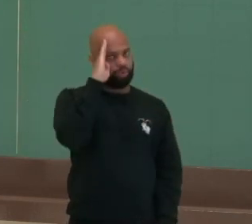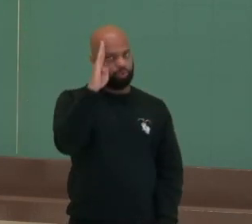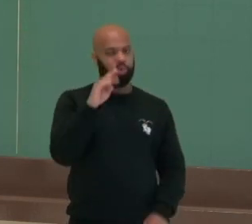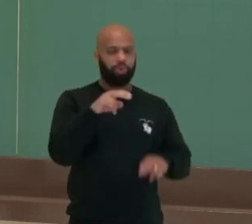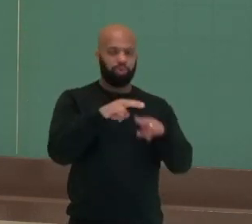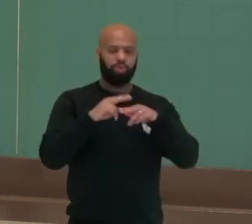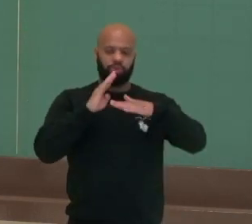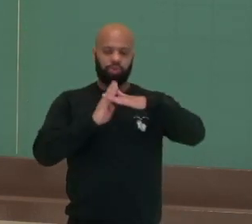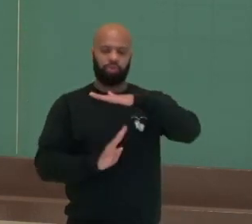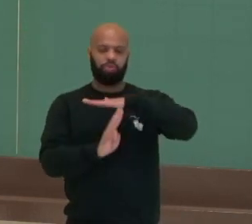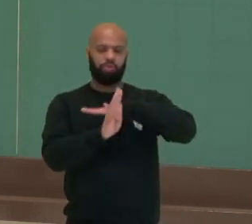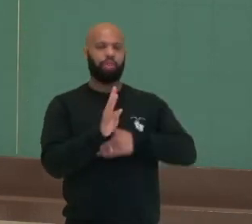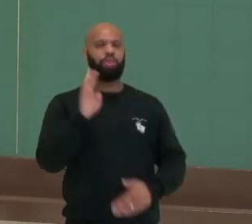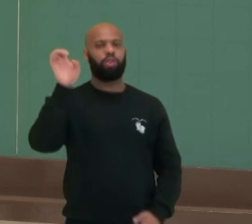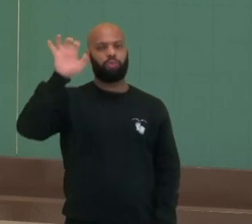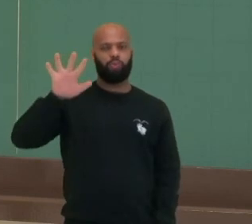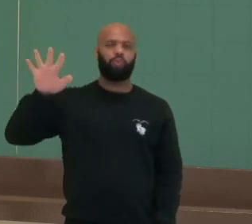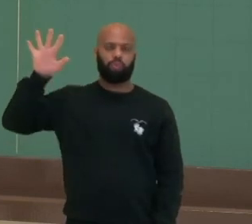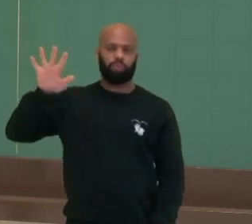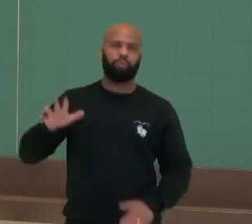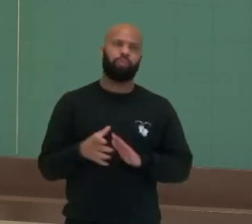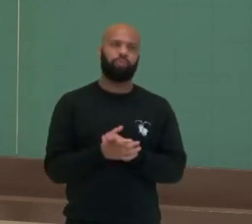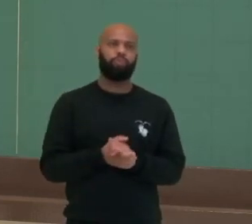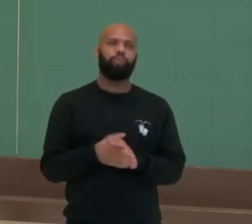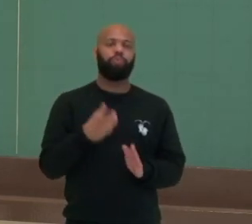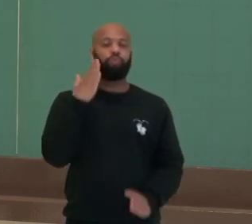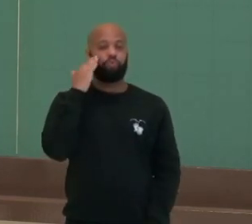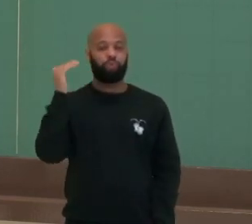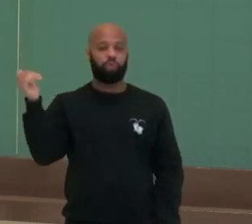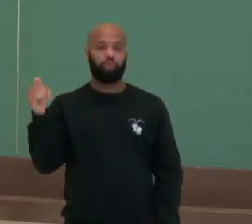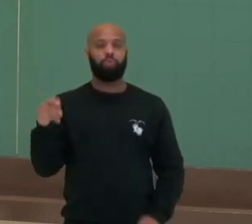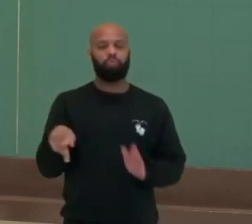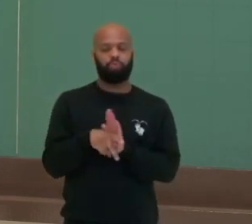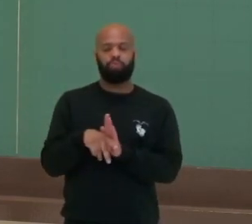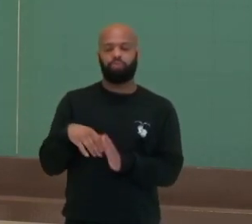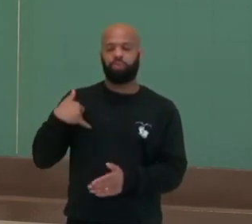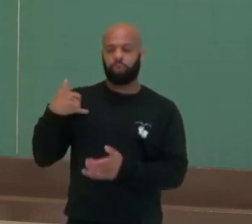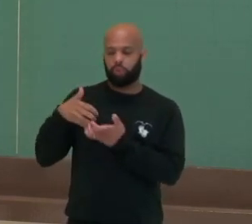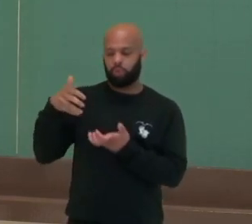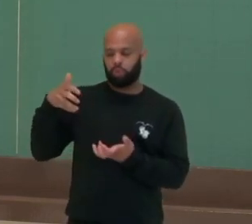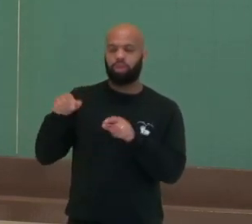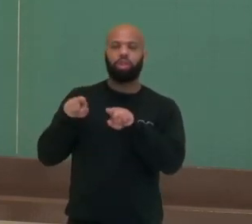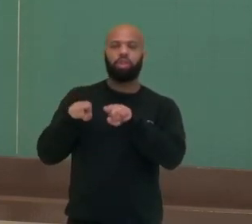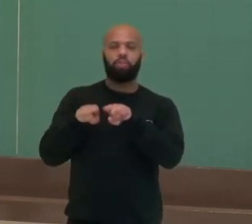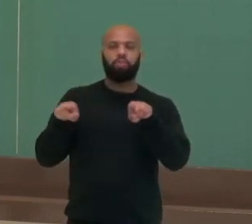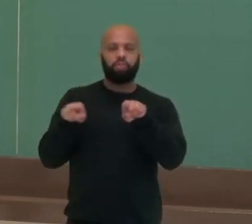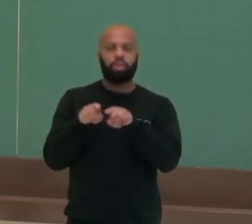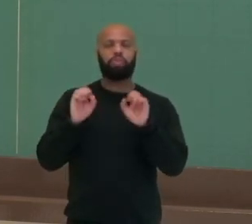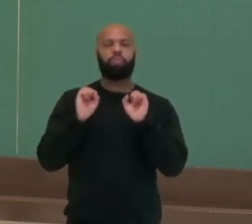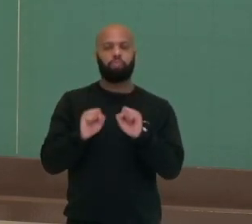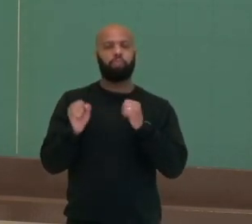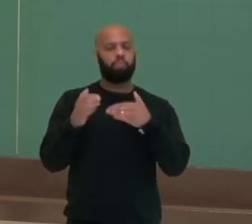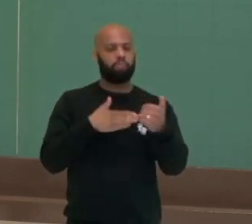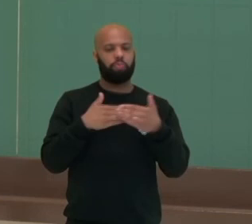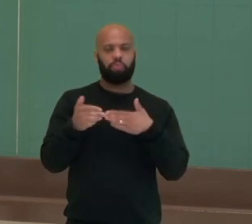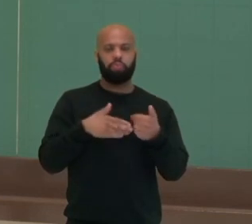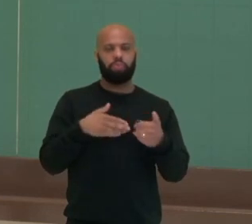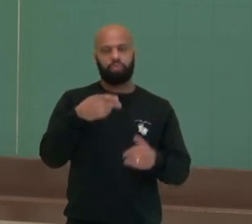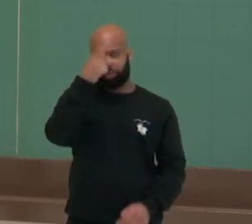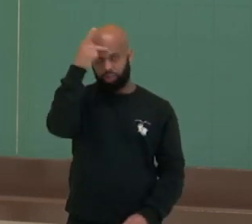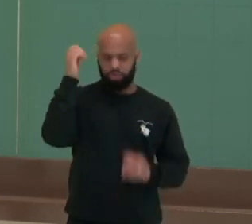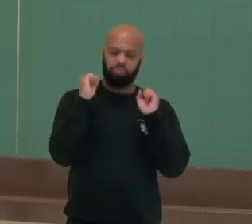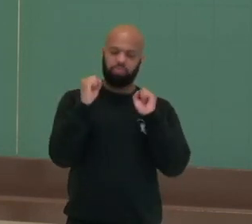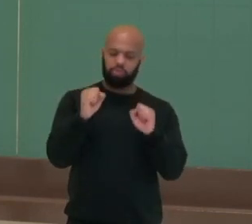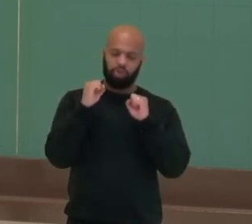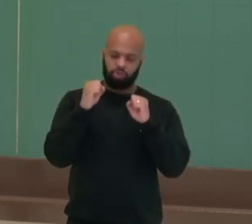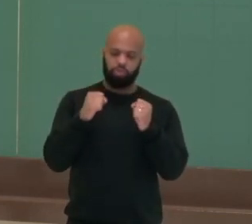os imigrantes europeus. Popular entre os idosos, mas ela ainda pode ser praticada por pessoas de todas